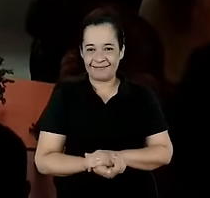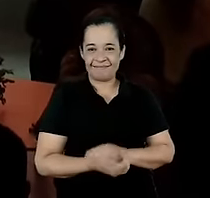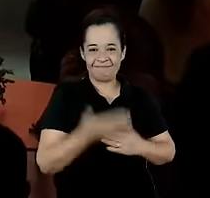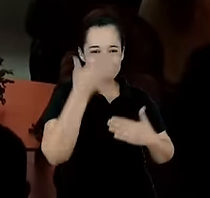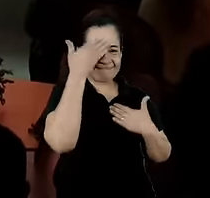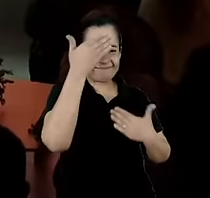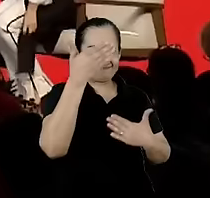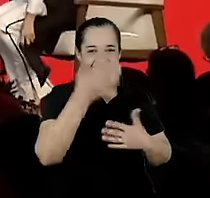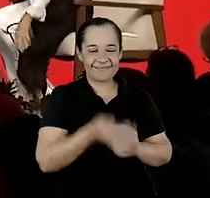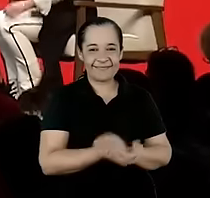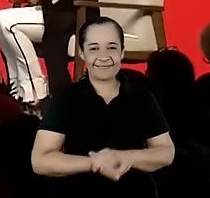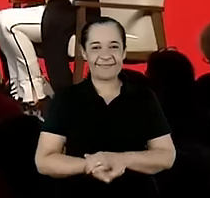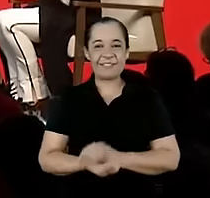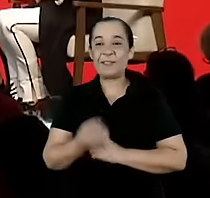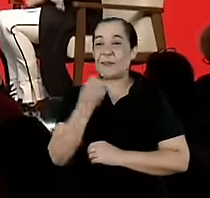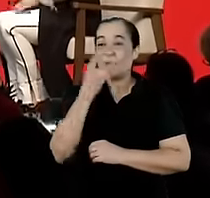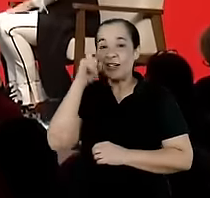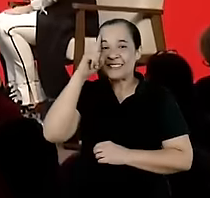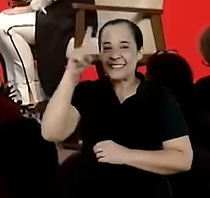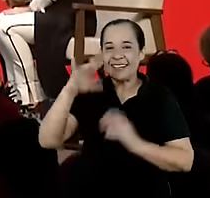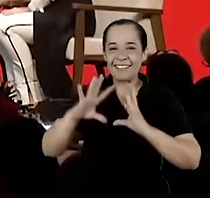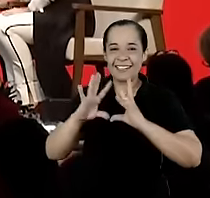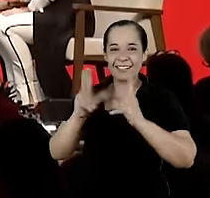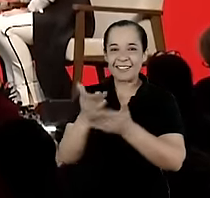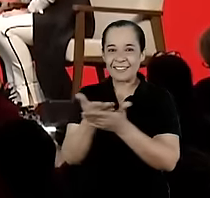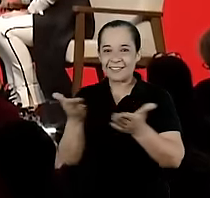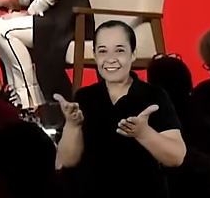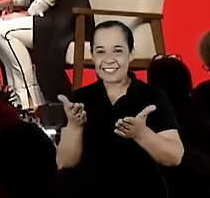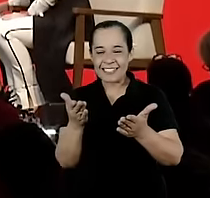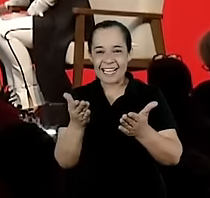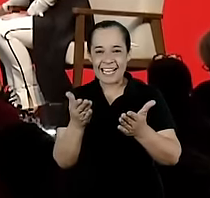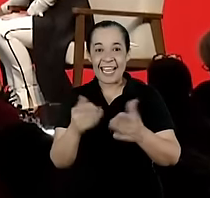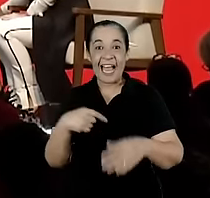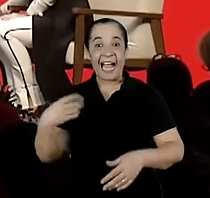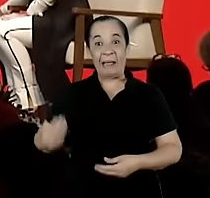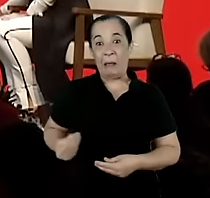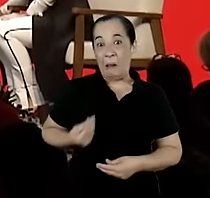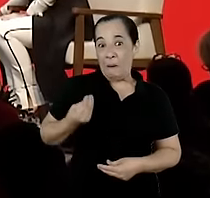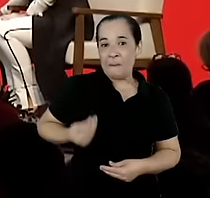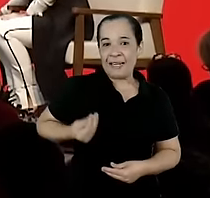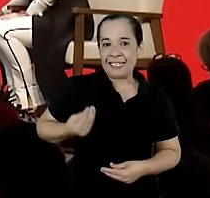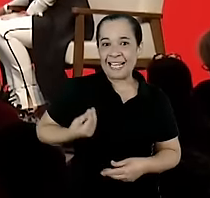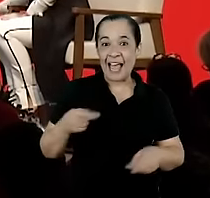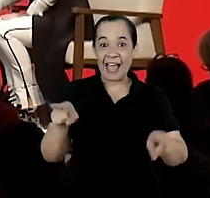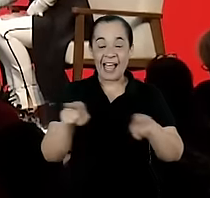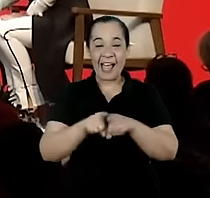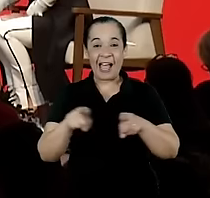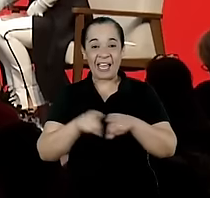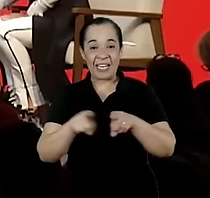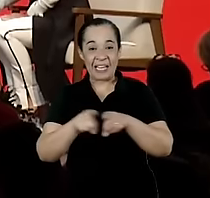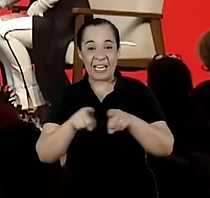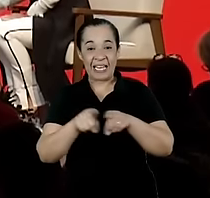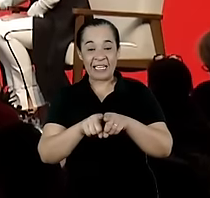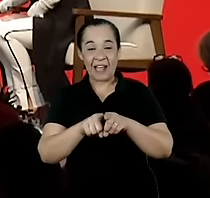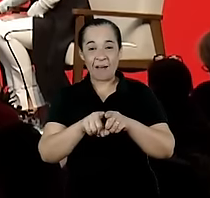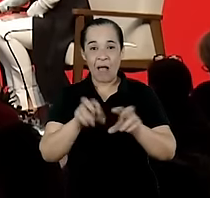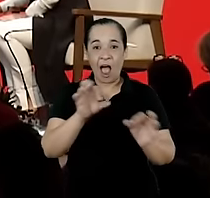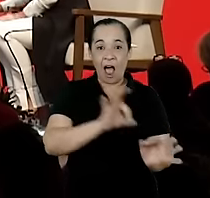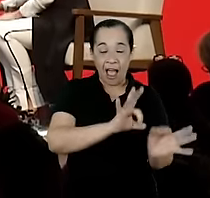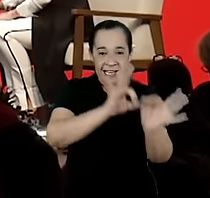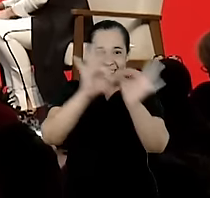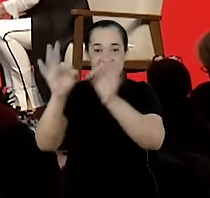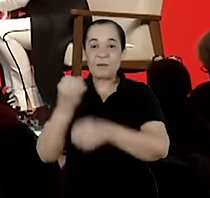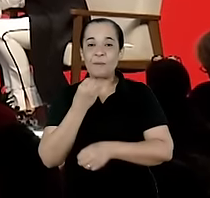Obrigada Bom dia a todos que nos assistem os que estão aqui presencialmente Bom dia João Pedro Bom dia